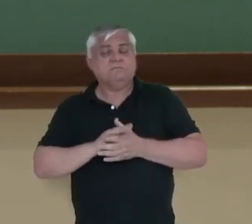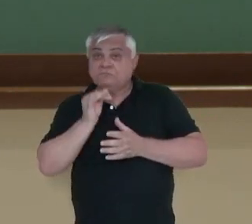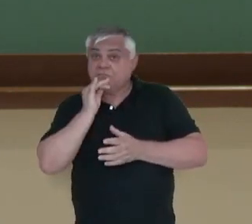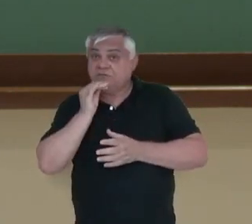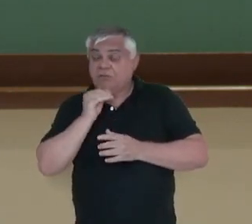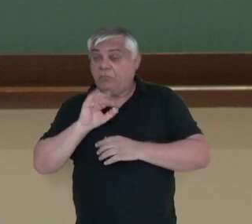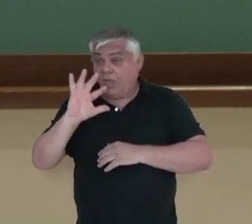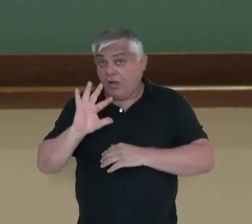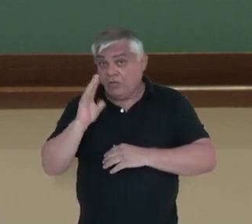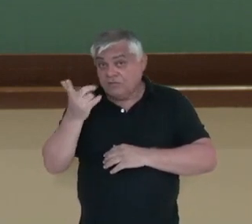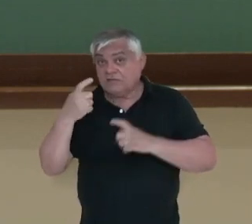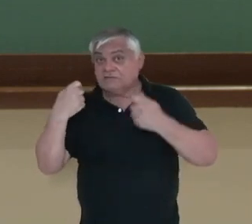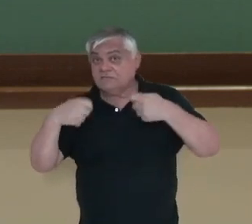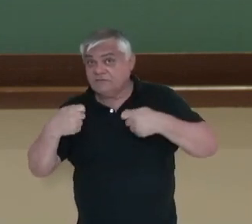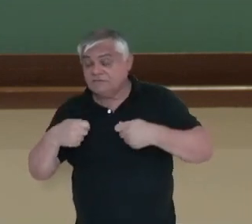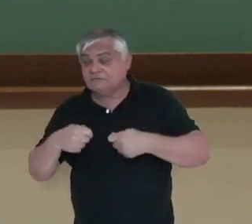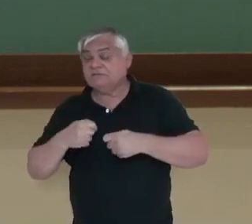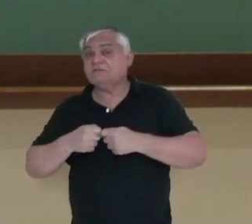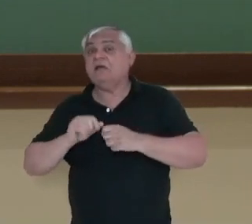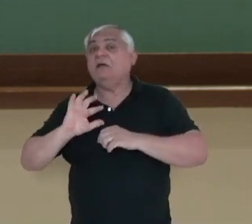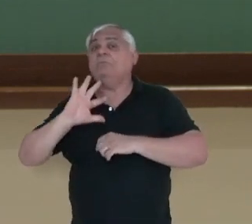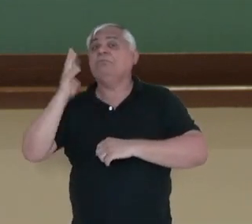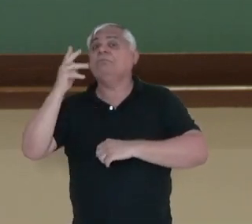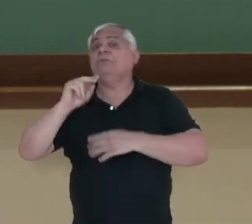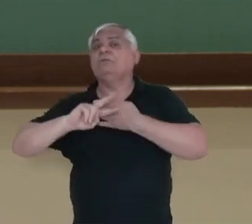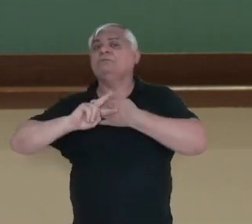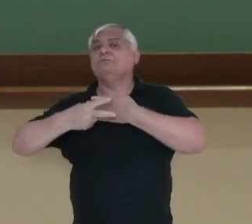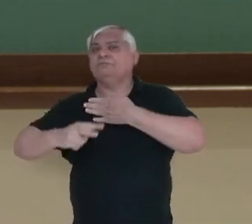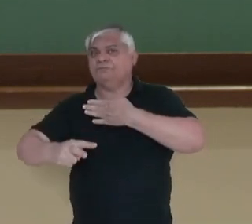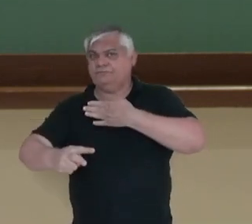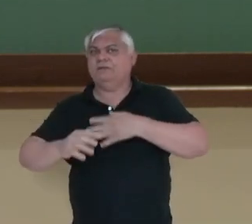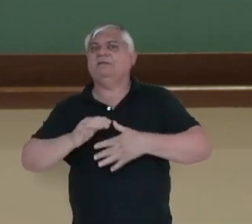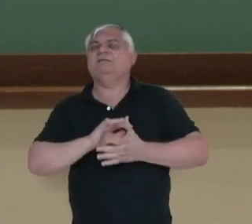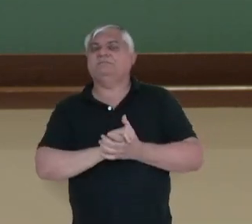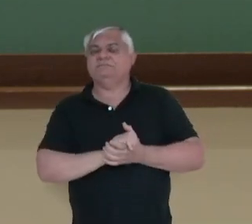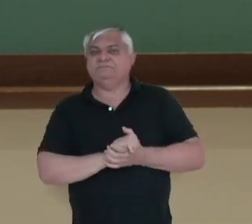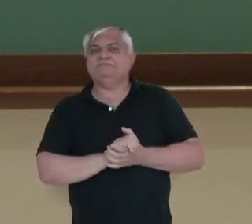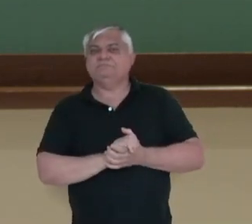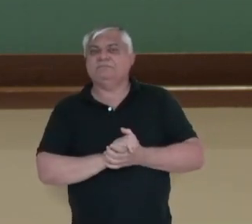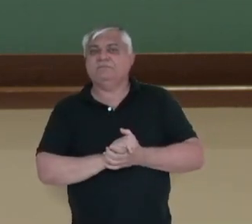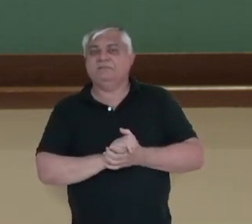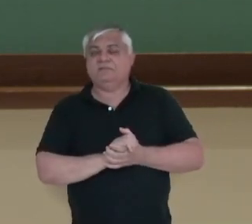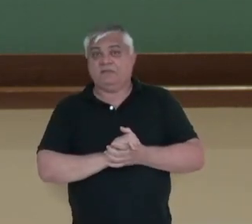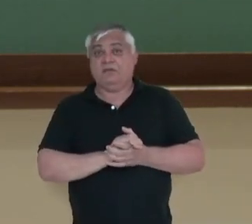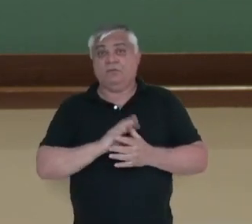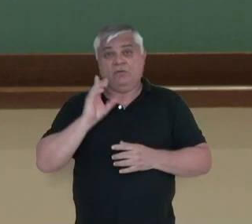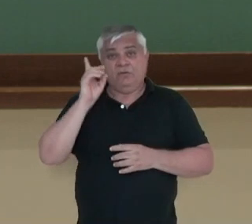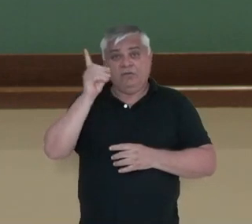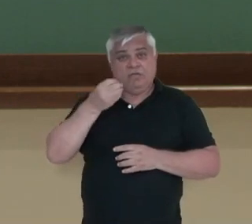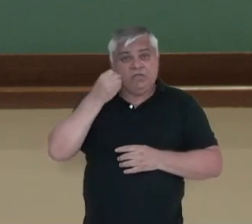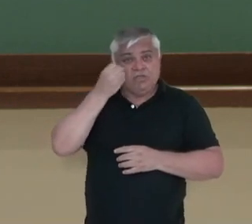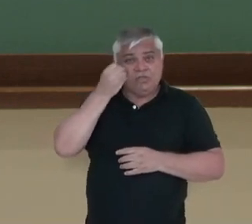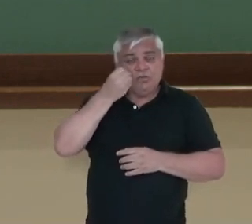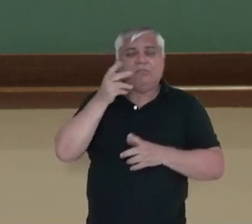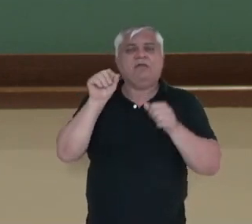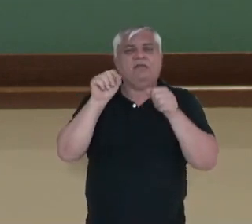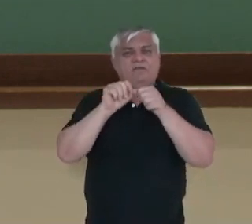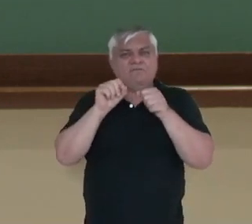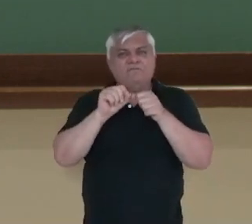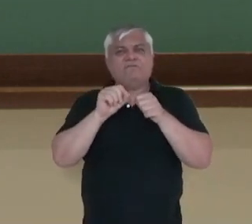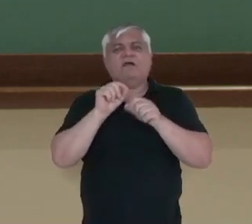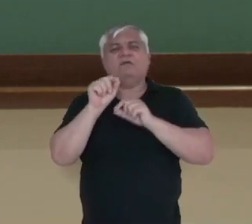segue-se determinado efeito. Princípio de causalidade. O que o Hume faz é problematizar